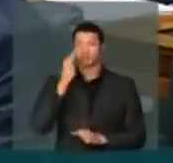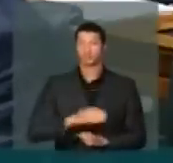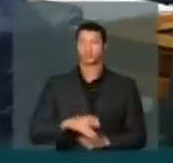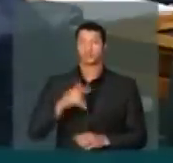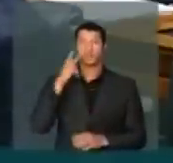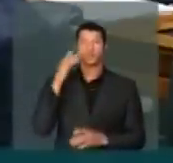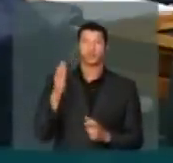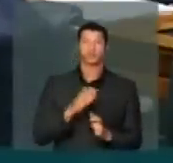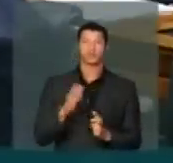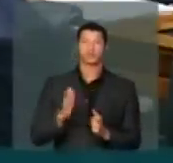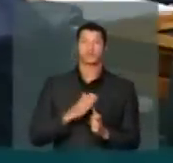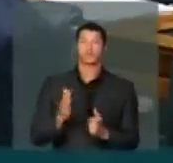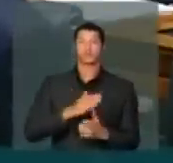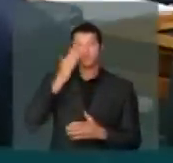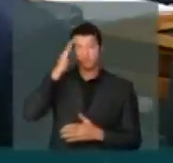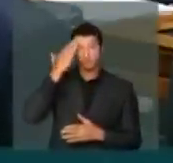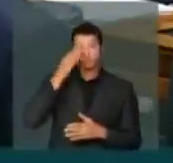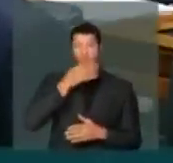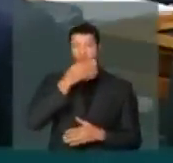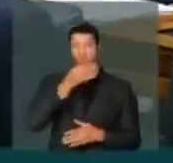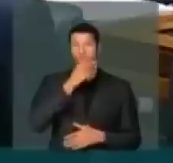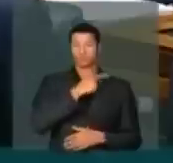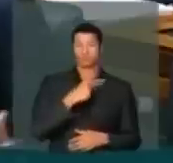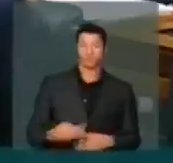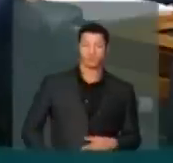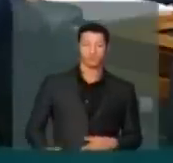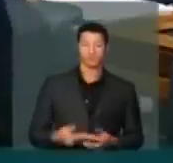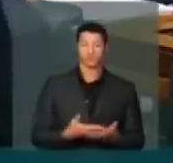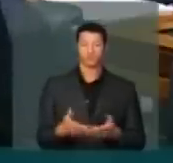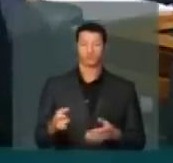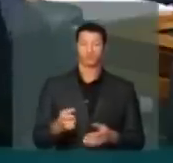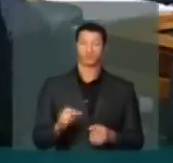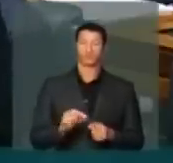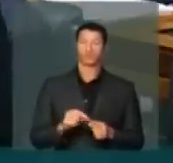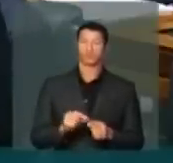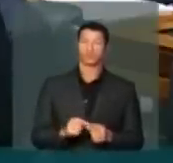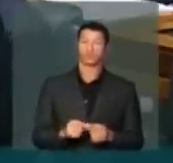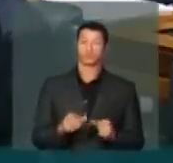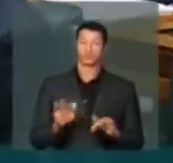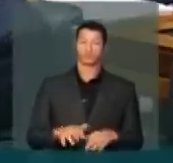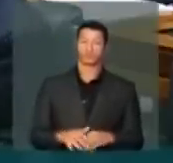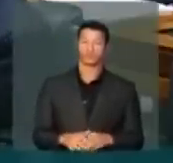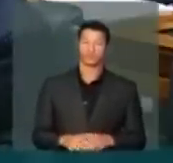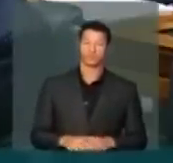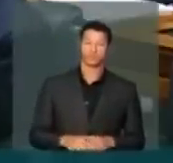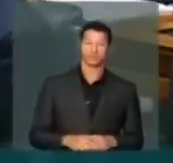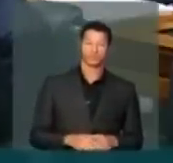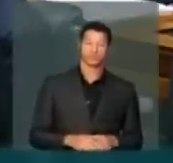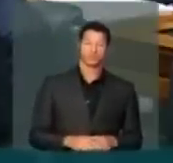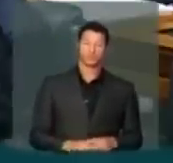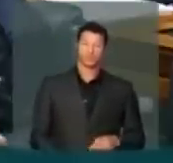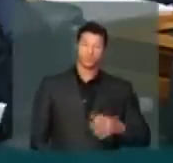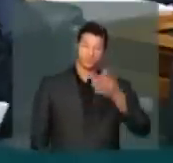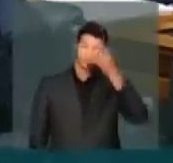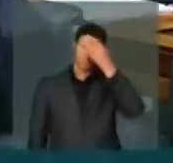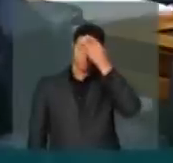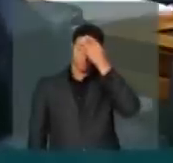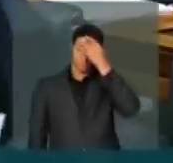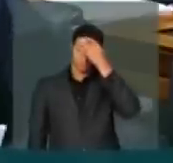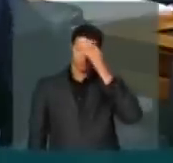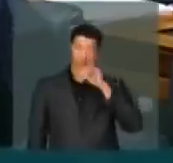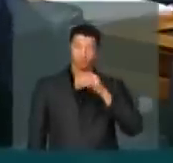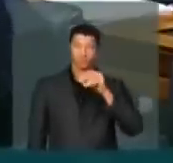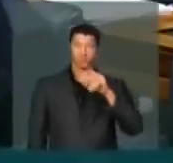a algum entendimento, algum pronunciamento da presidenta. Nós fizemos, enfim, de uma forma absolutamente consciente, o jogo